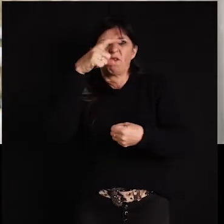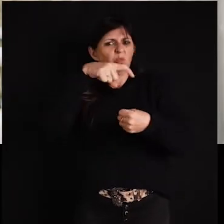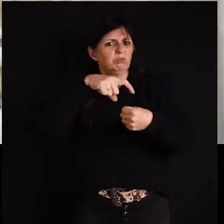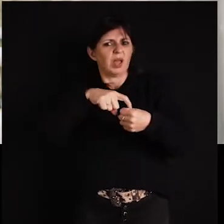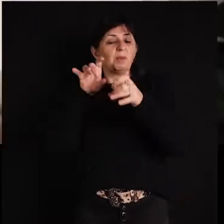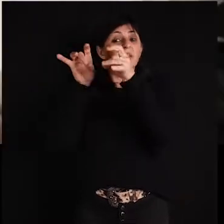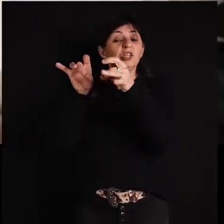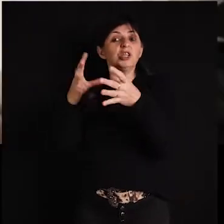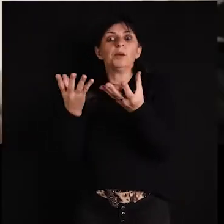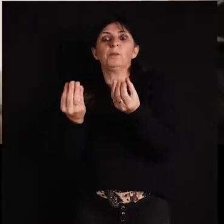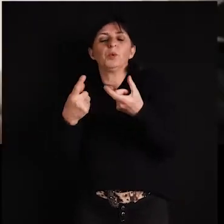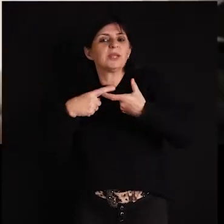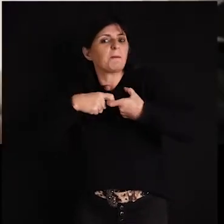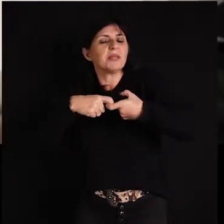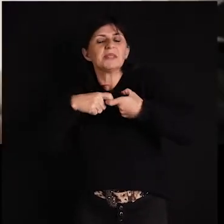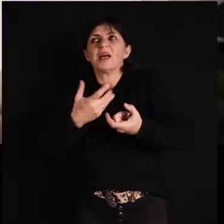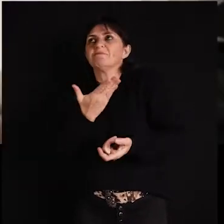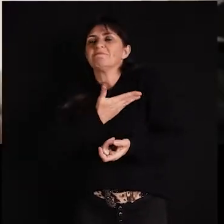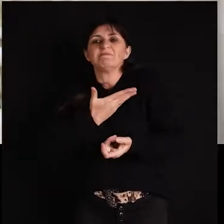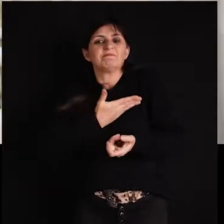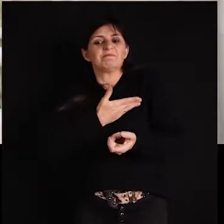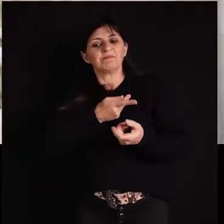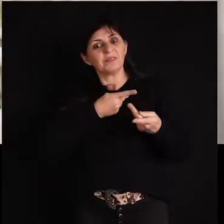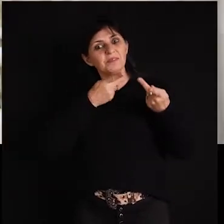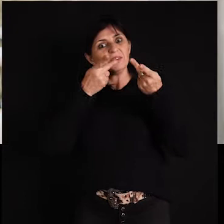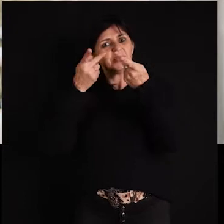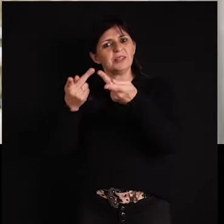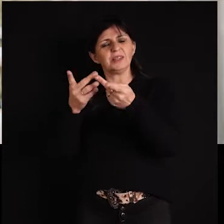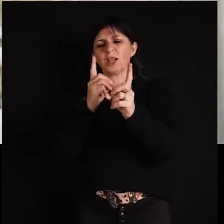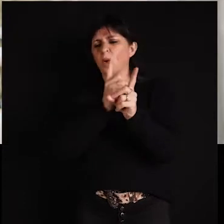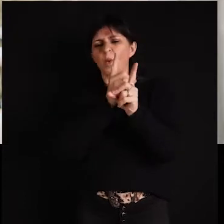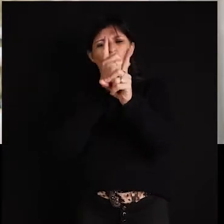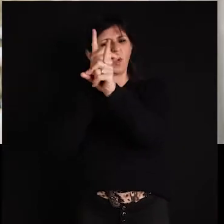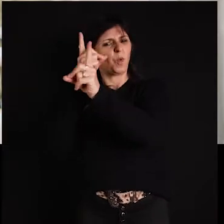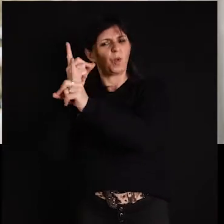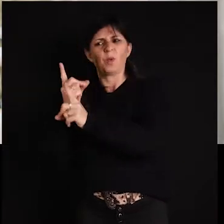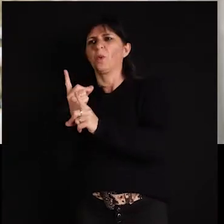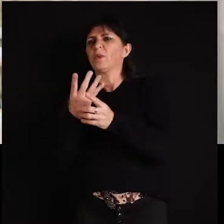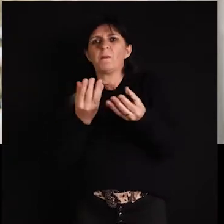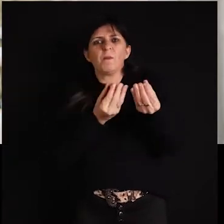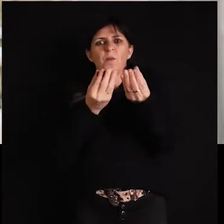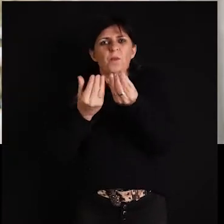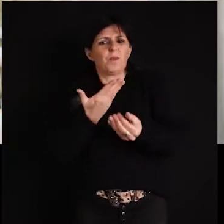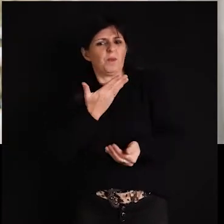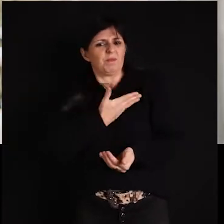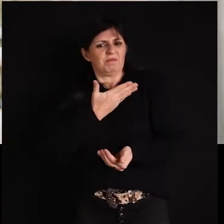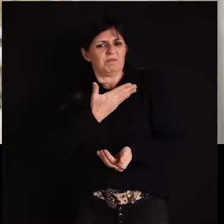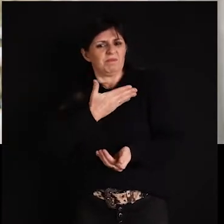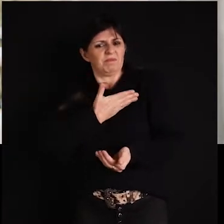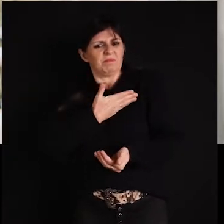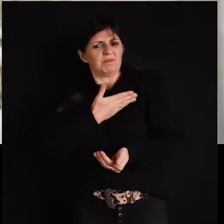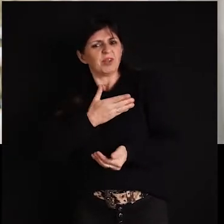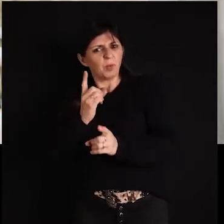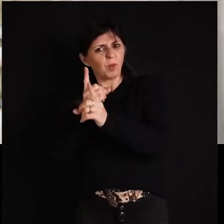muitos amigos, né? E nessa ida dos Monarcas lá, pude encontrar todos os amigos que eu tinha feito naquela época,